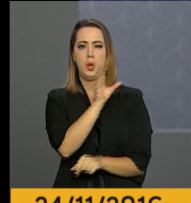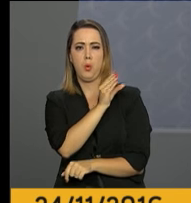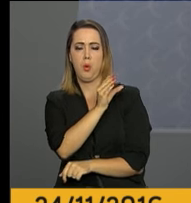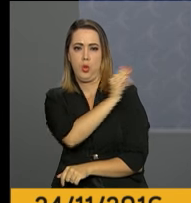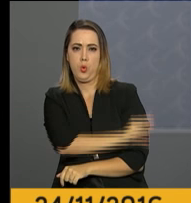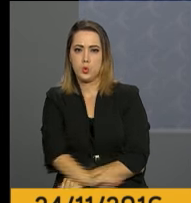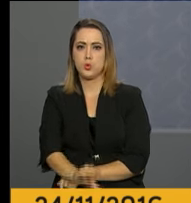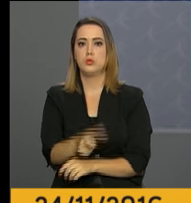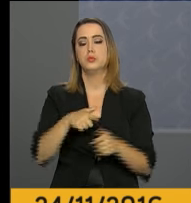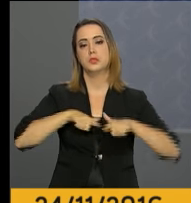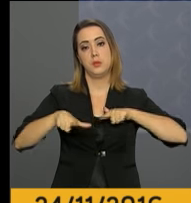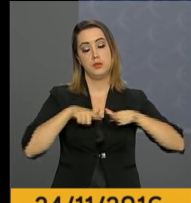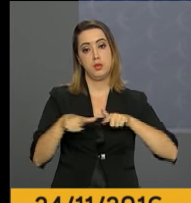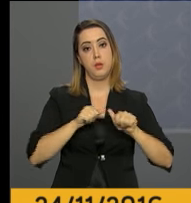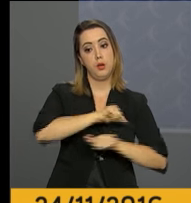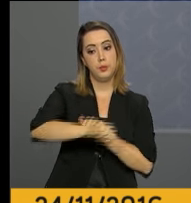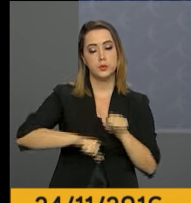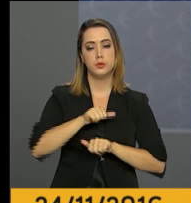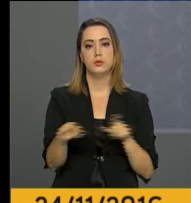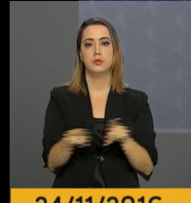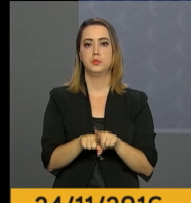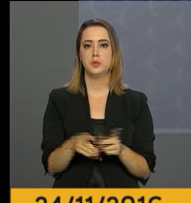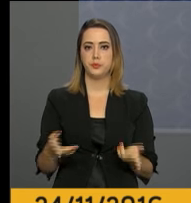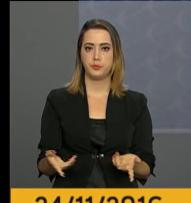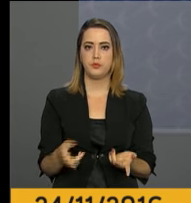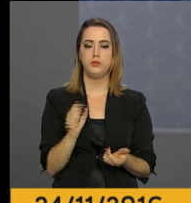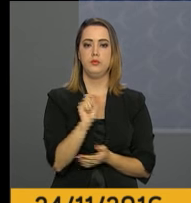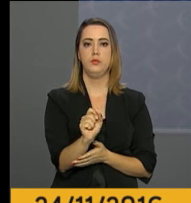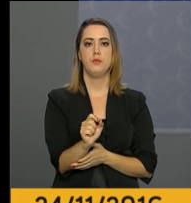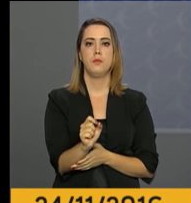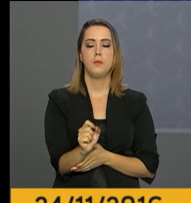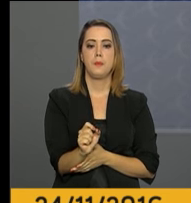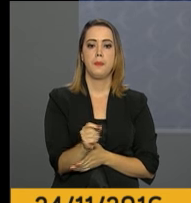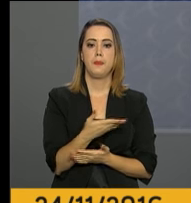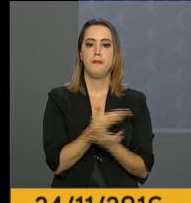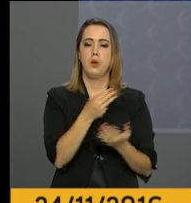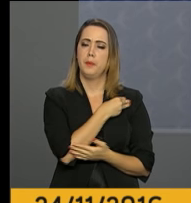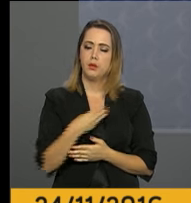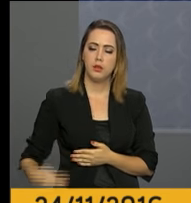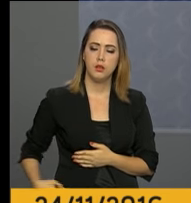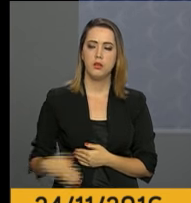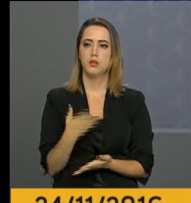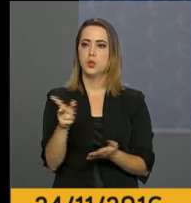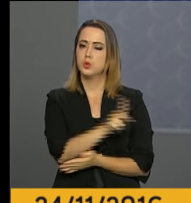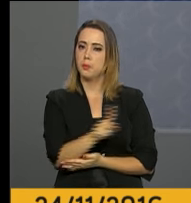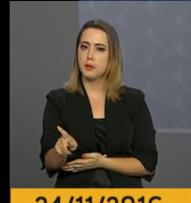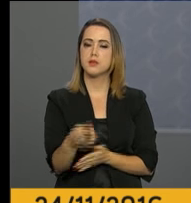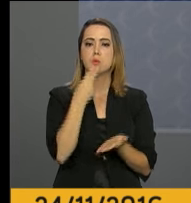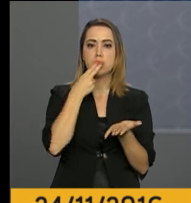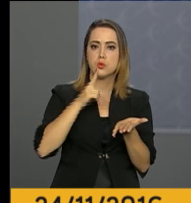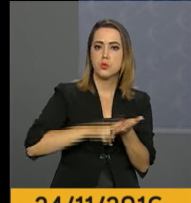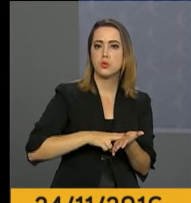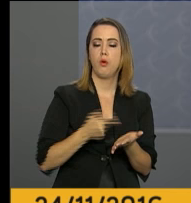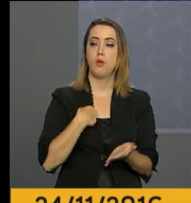interessante notar que muitas e muitas vezes eu tomo a liberdade de fazê-lo senhores ministros senhor Ministro senhor presidente dos Correios eu